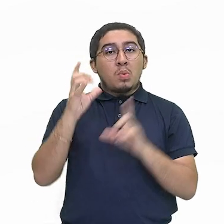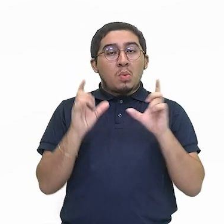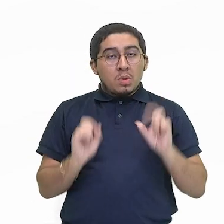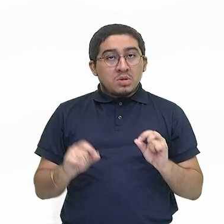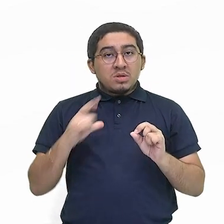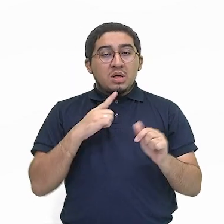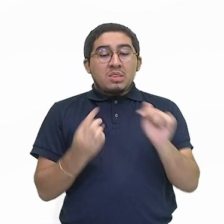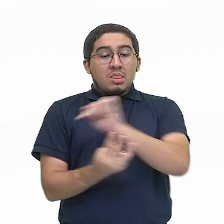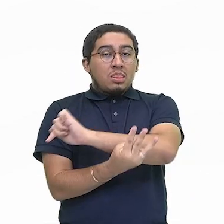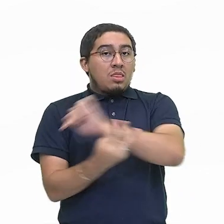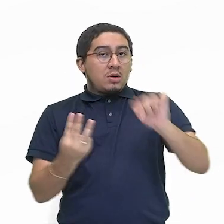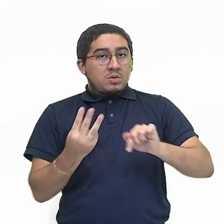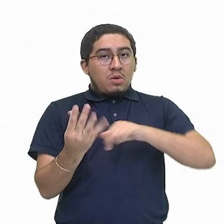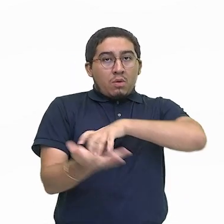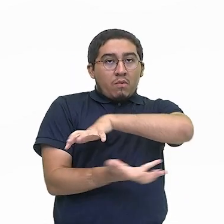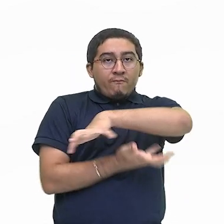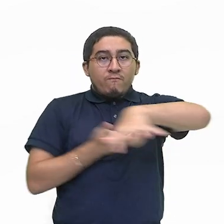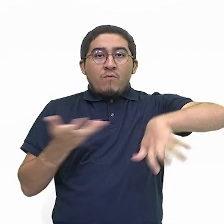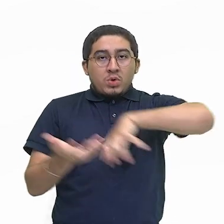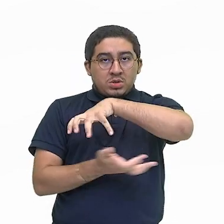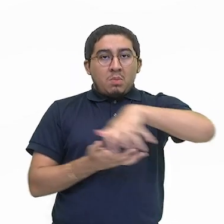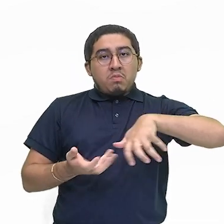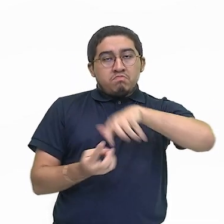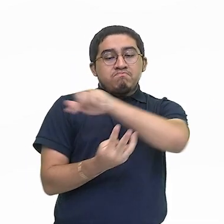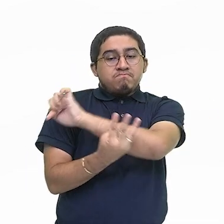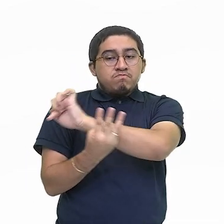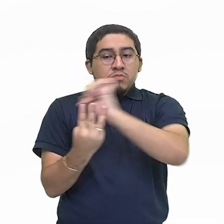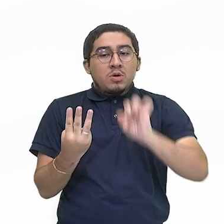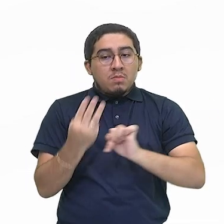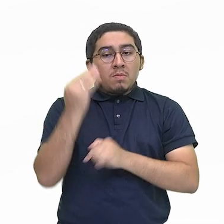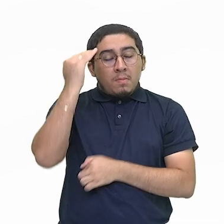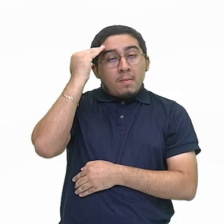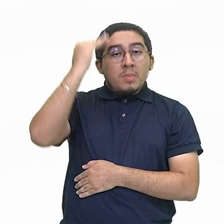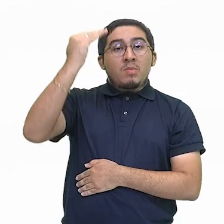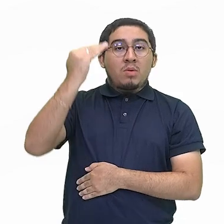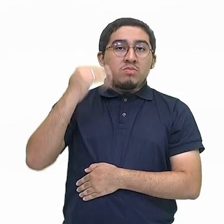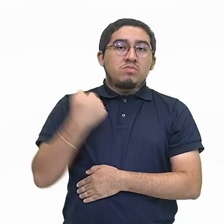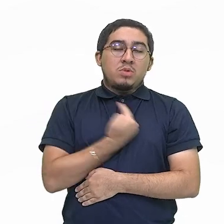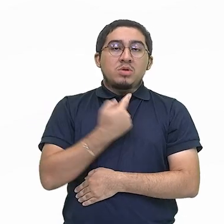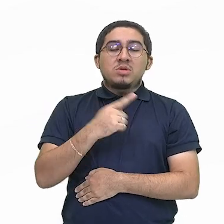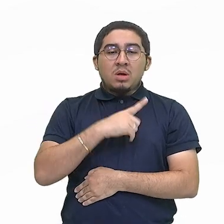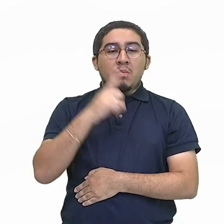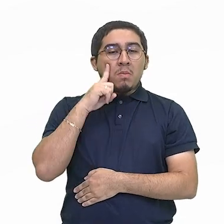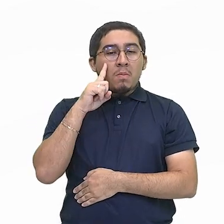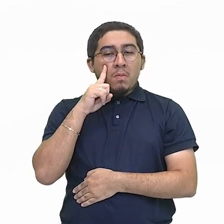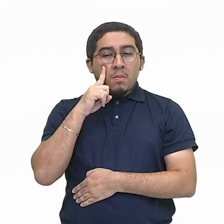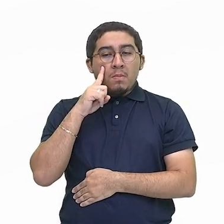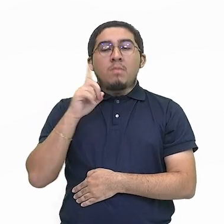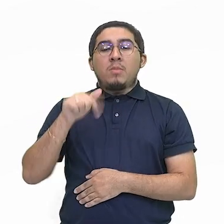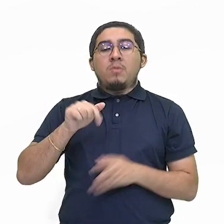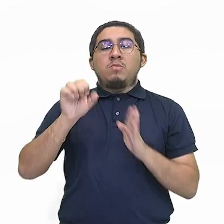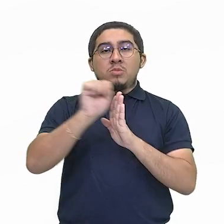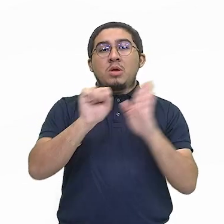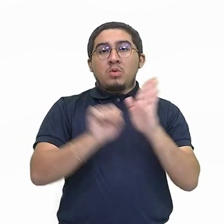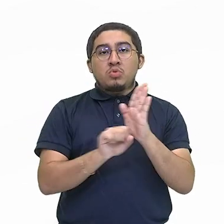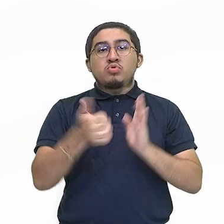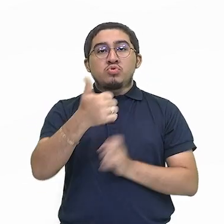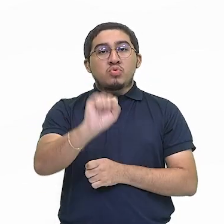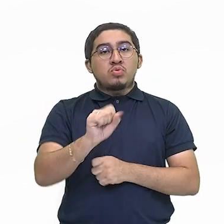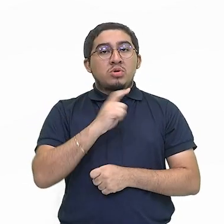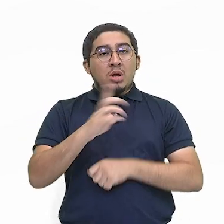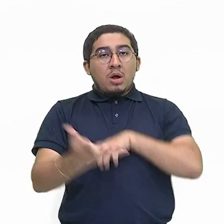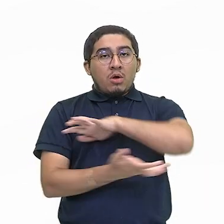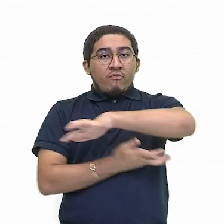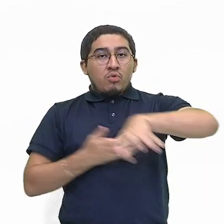envolveu 3 grandes revoluções, né, que por isso nós colocamos lá no título, né, o século XVIII, as revoluções